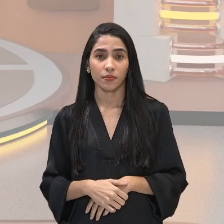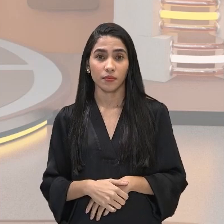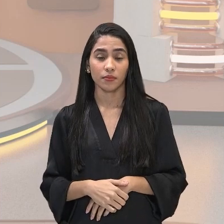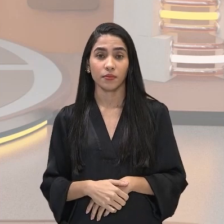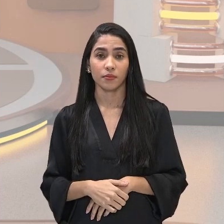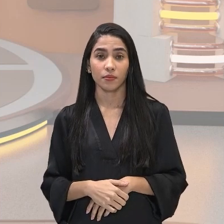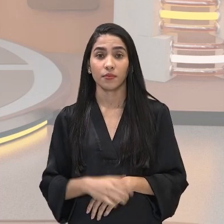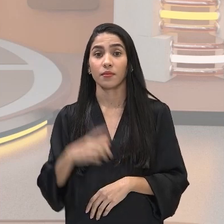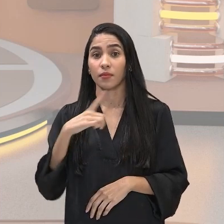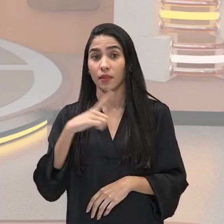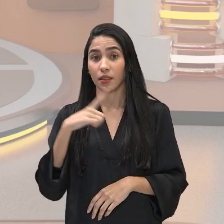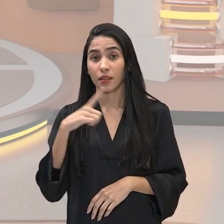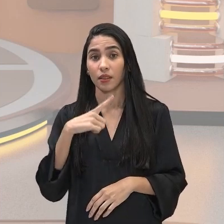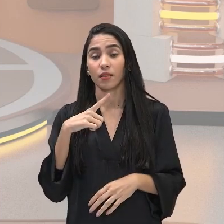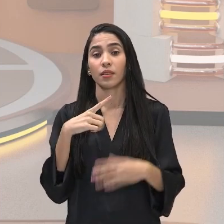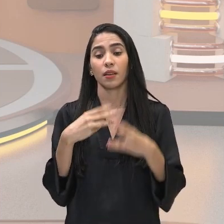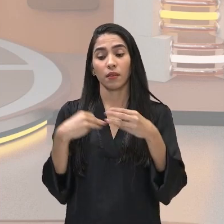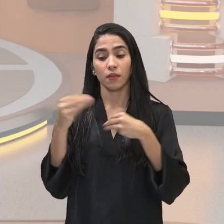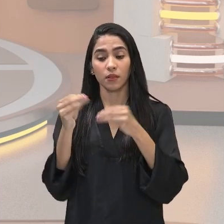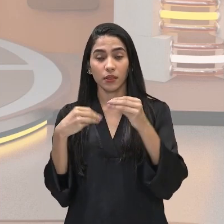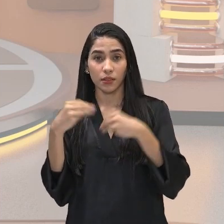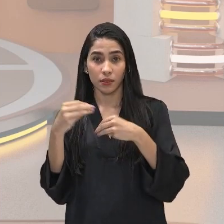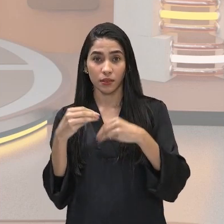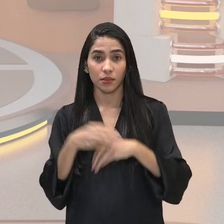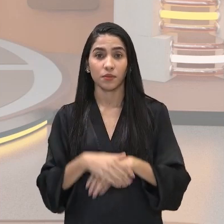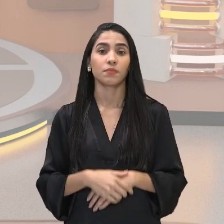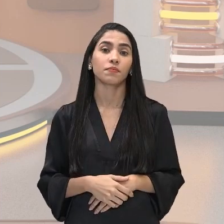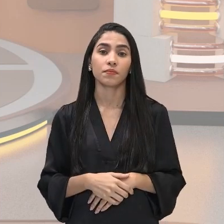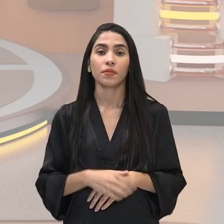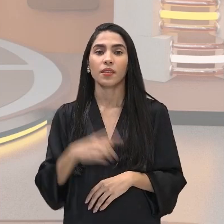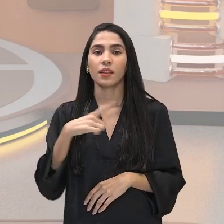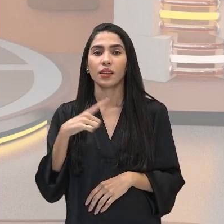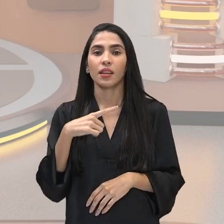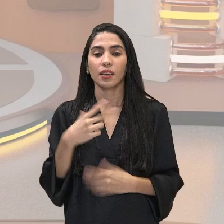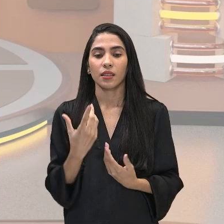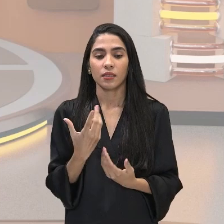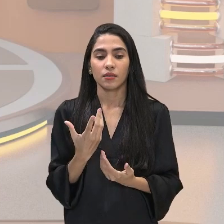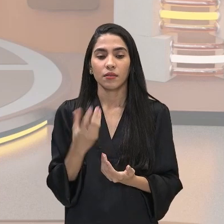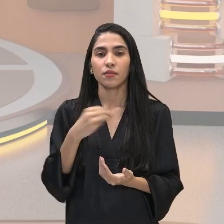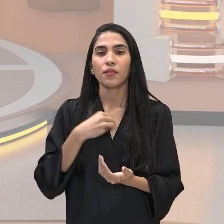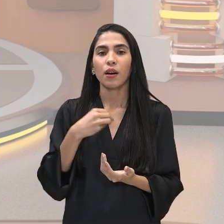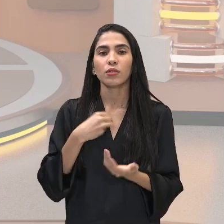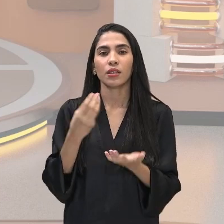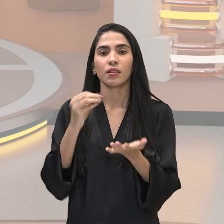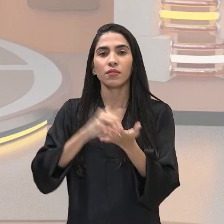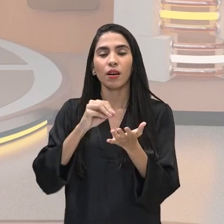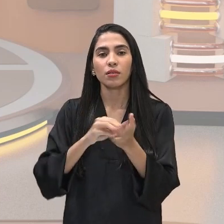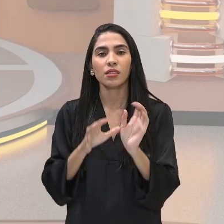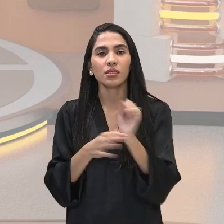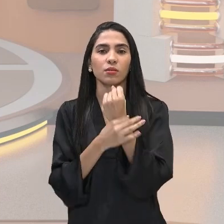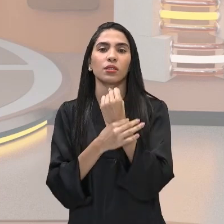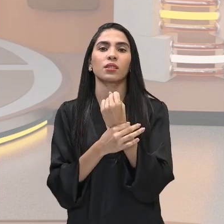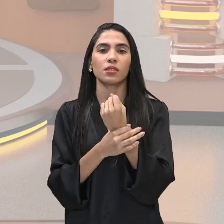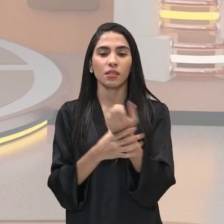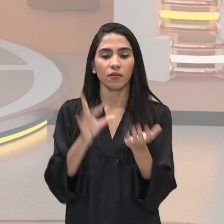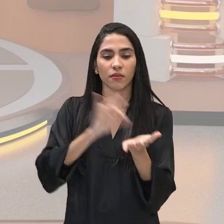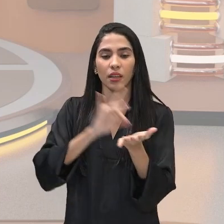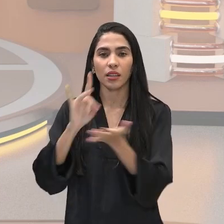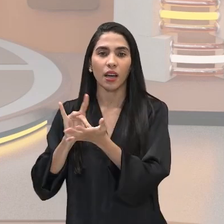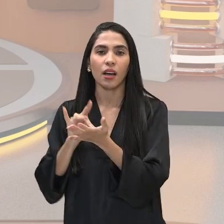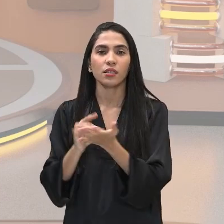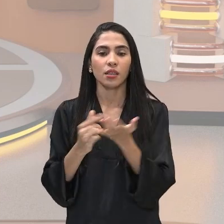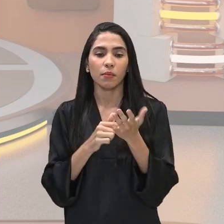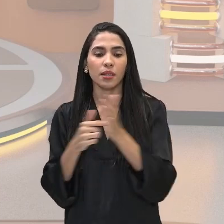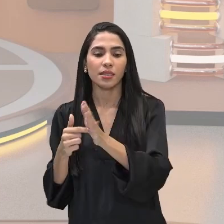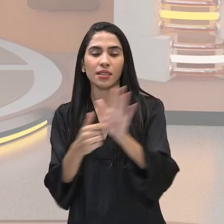Existe uma fluidez muito grande nisso daí, existe uma incerteza muito grande dessas verdades que são